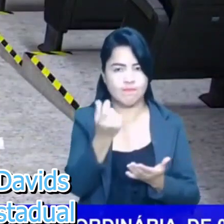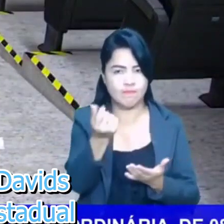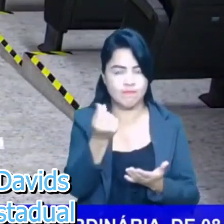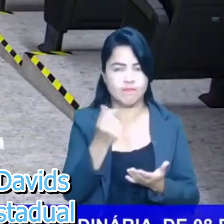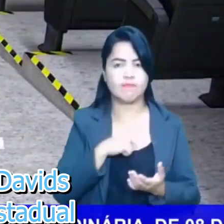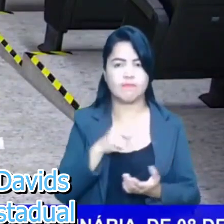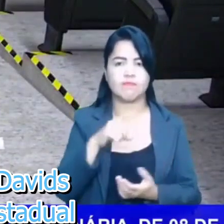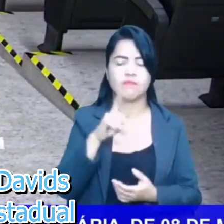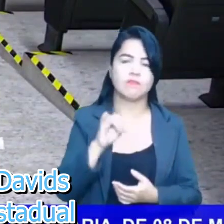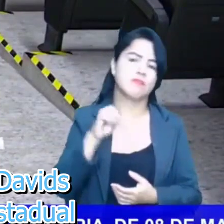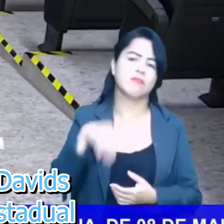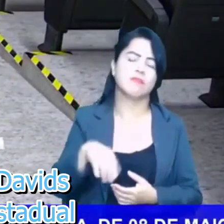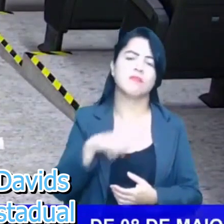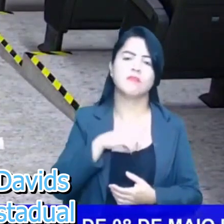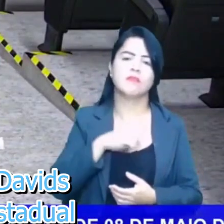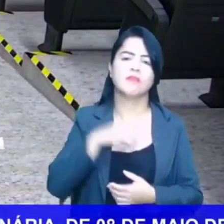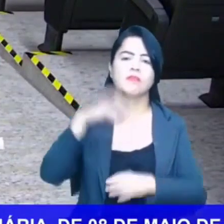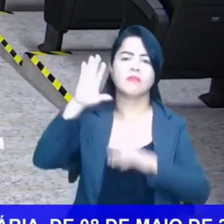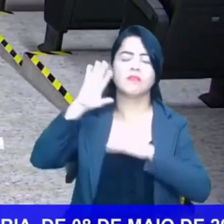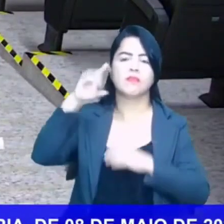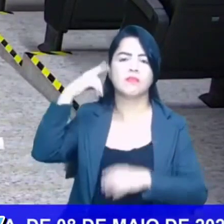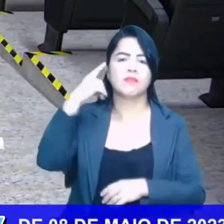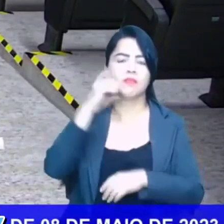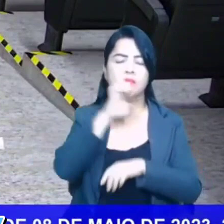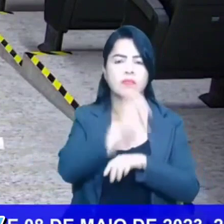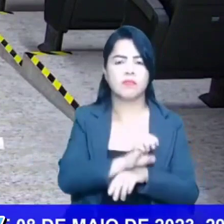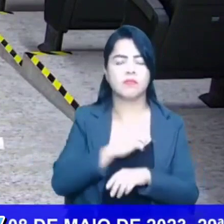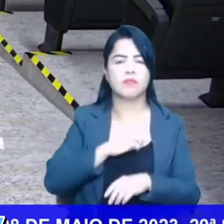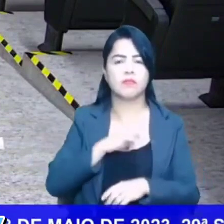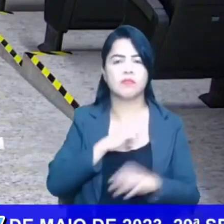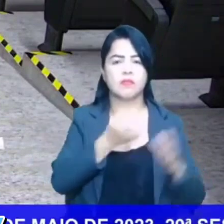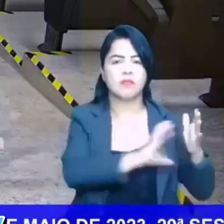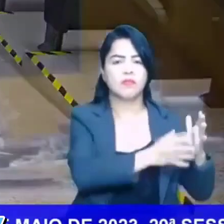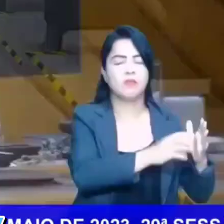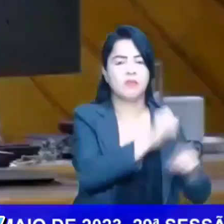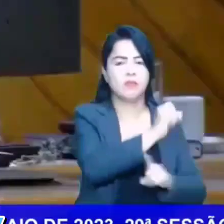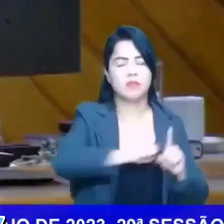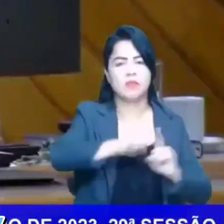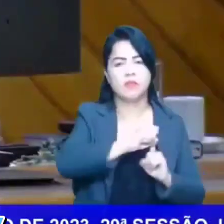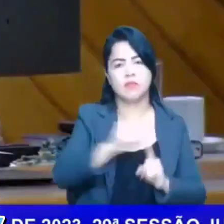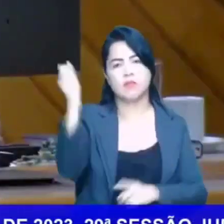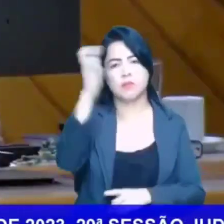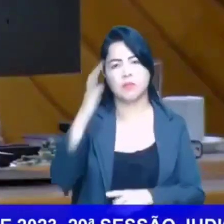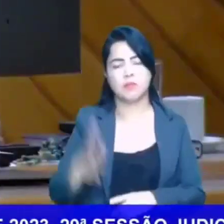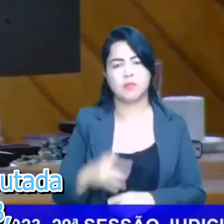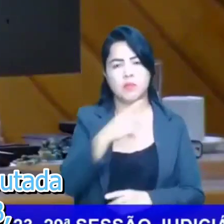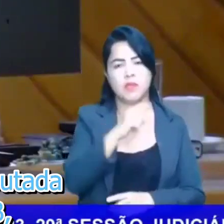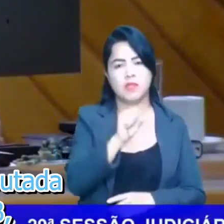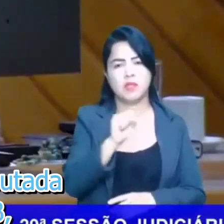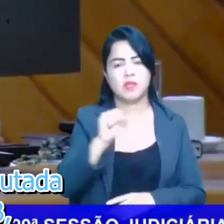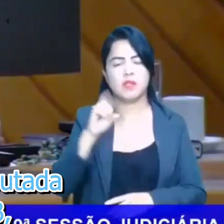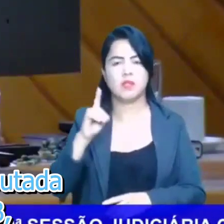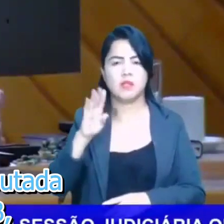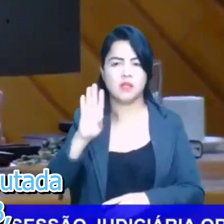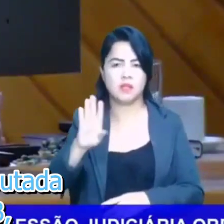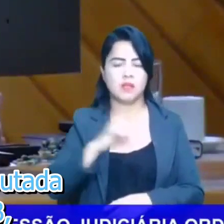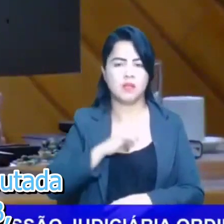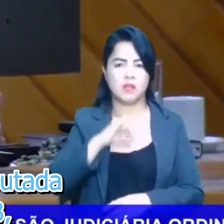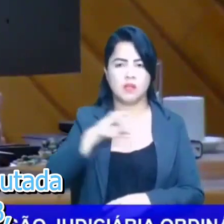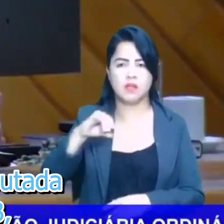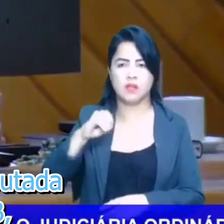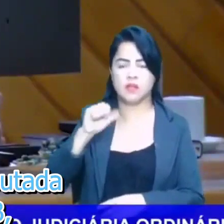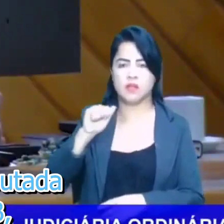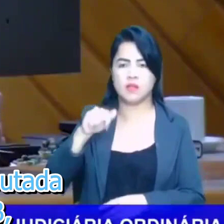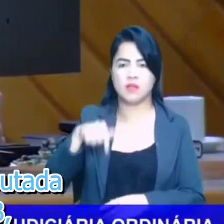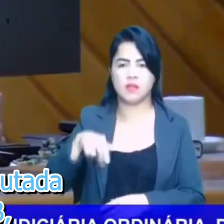de Almeida, candidato ao cargo de deputado estadual pelo Partido Social Democracia Brasileira, PSDB. Imagem direcionada à doutora da Silva Paola, Ramos,